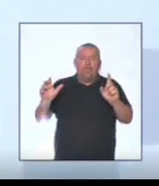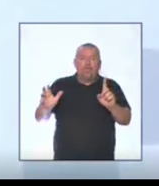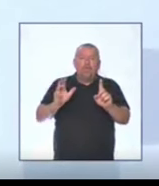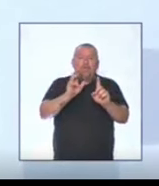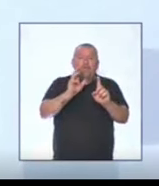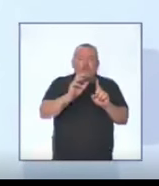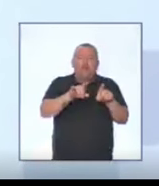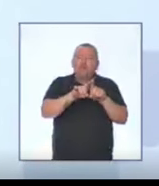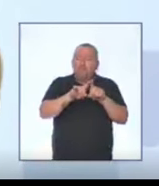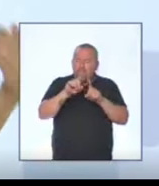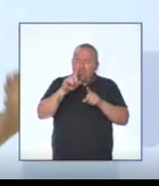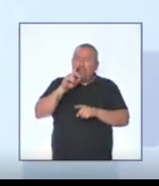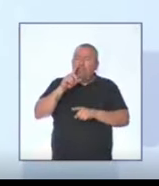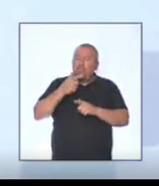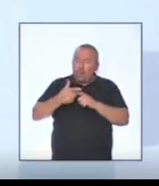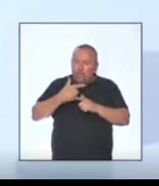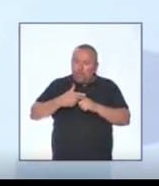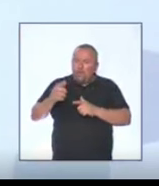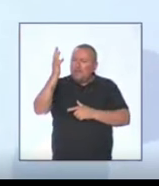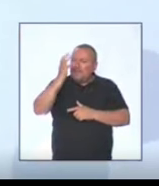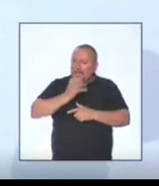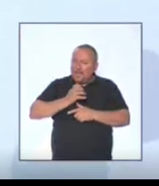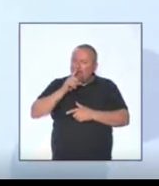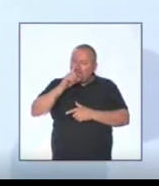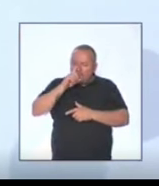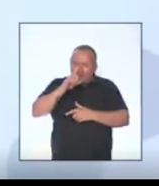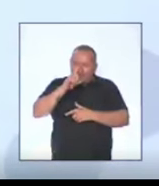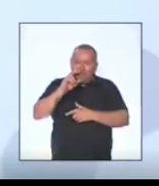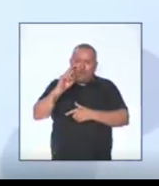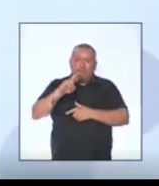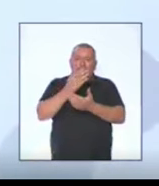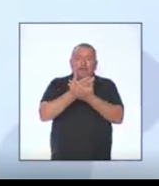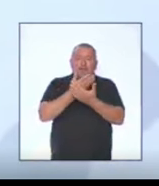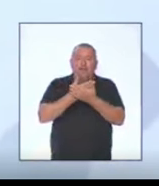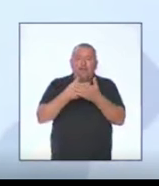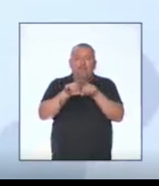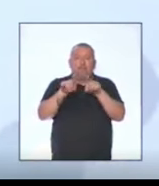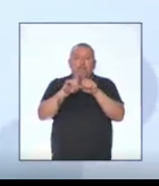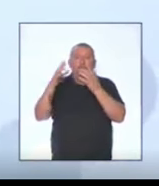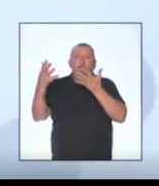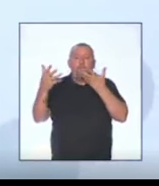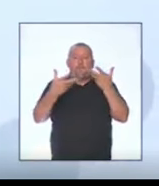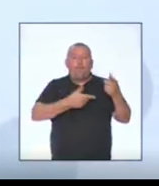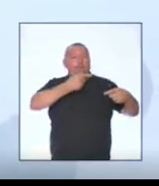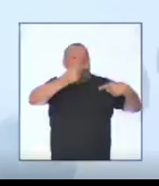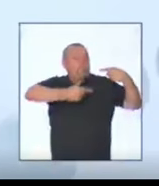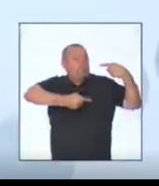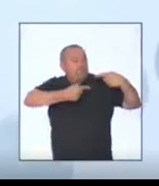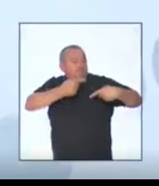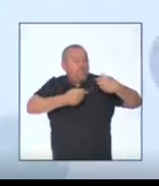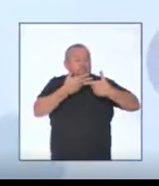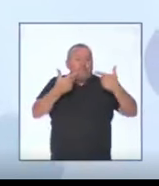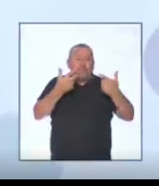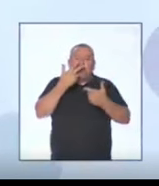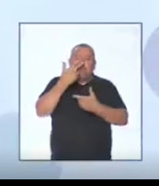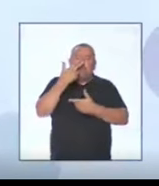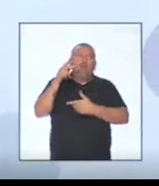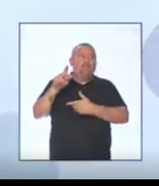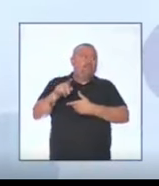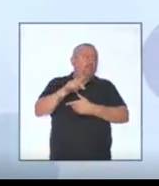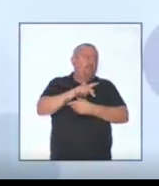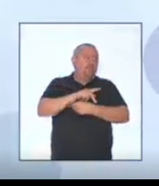em doenças graves, que nós vamos ver aqui também hoje na nossa aula. Trazer isso, debater essa questão, parece assim: ah,